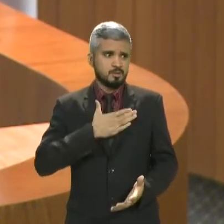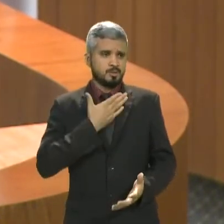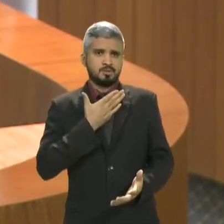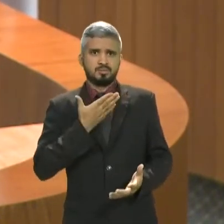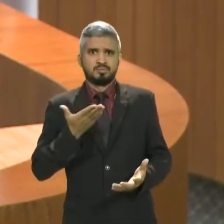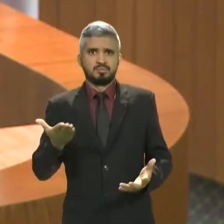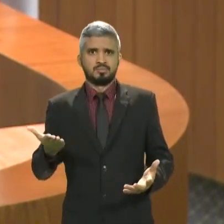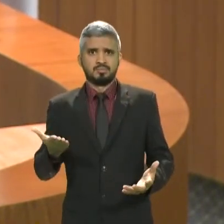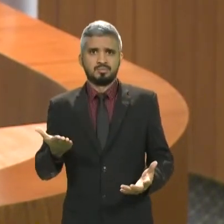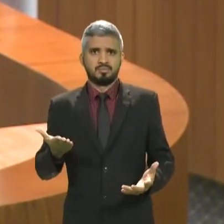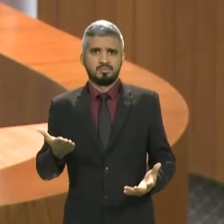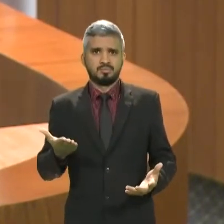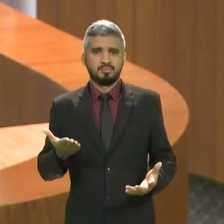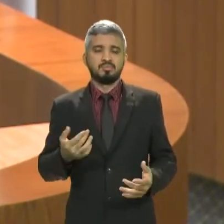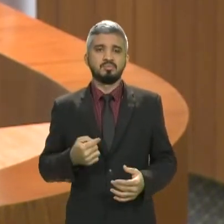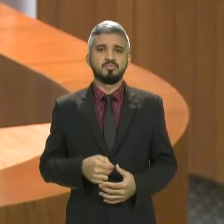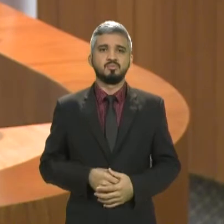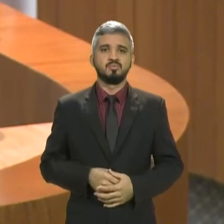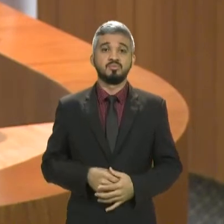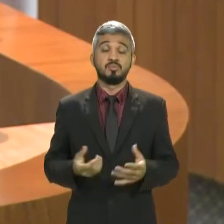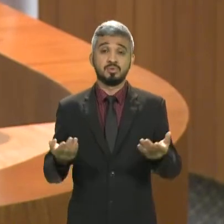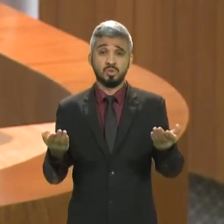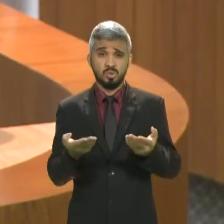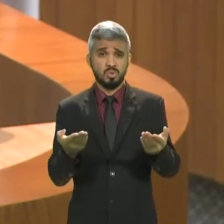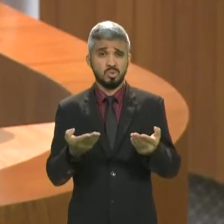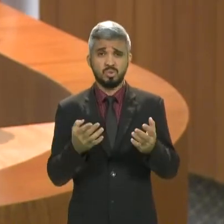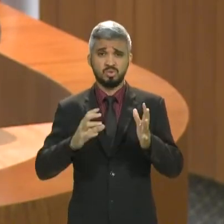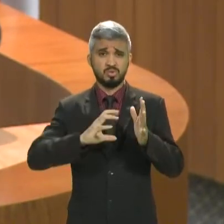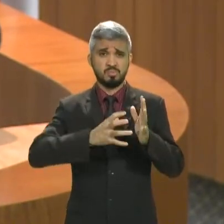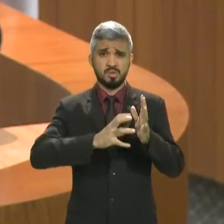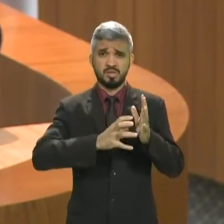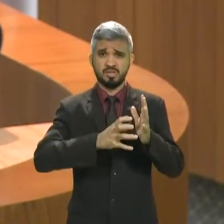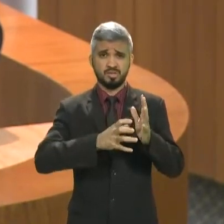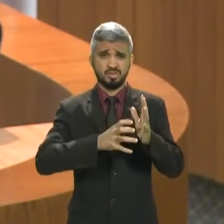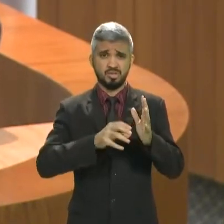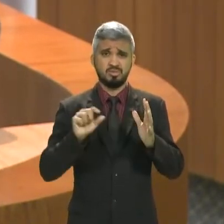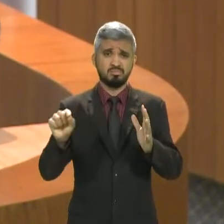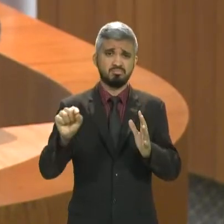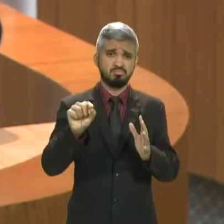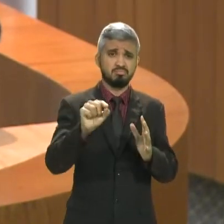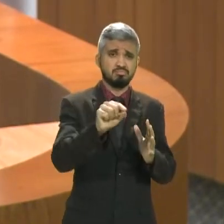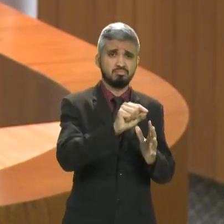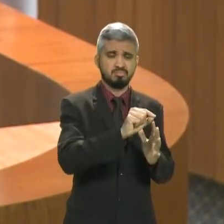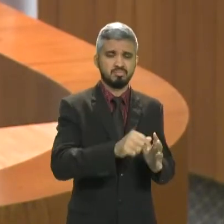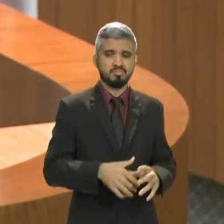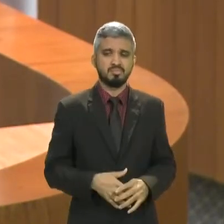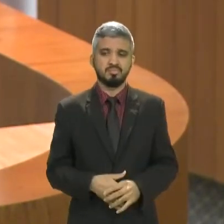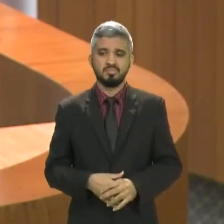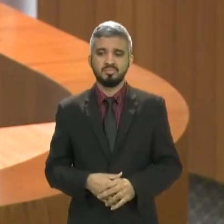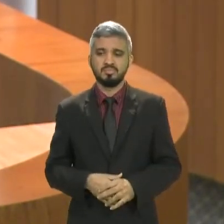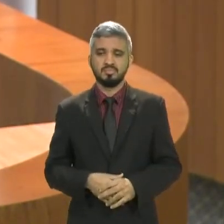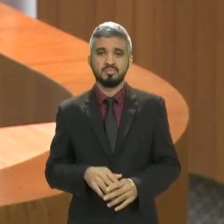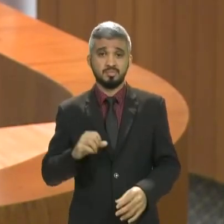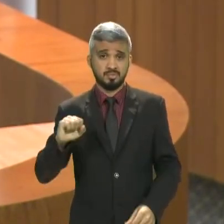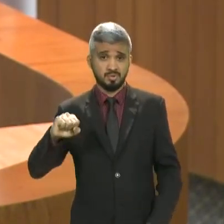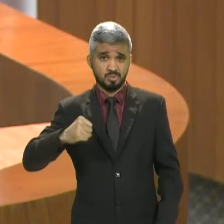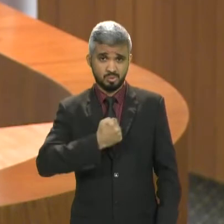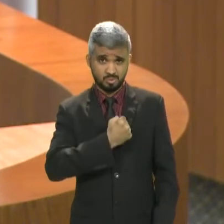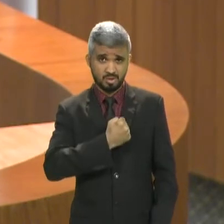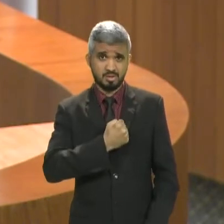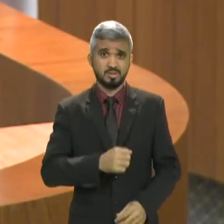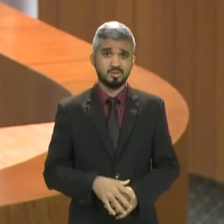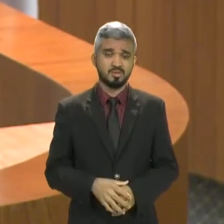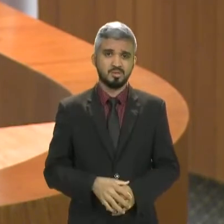porque hoje mesmo, qualquer partido, deputado Duarte, até eu não ia falar o nome de Vossa Excelência, mas